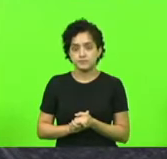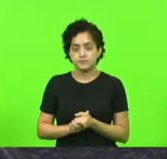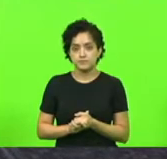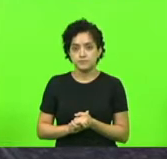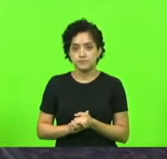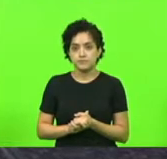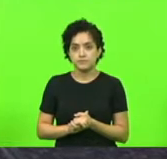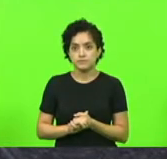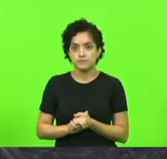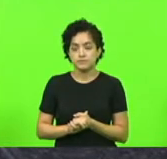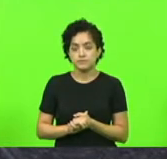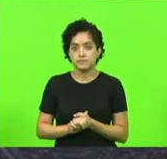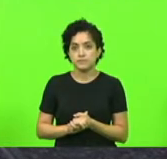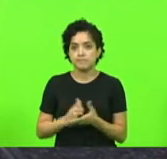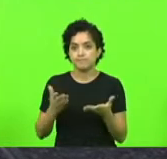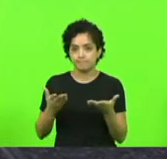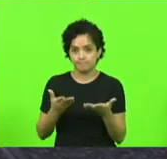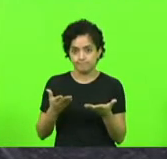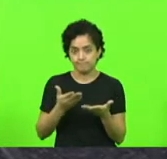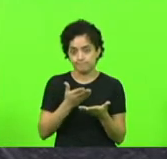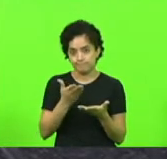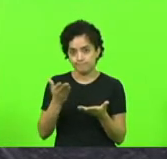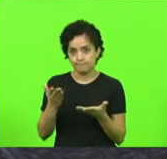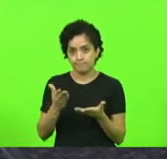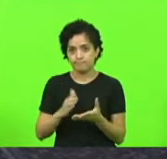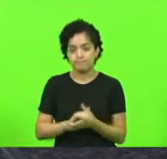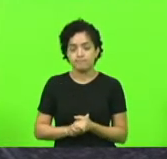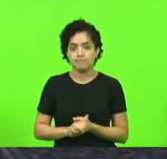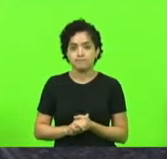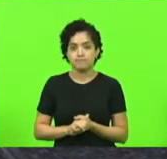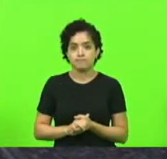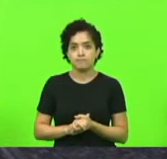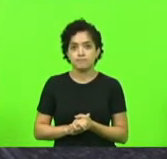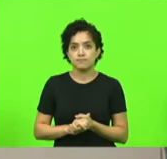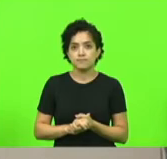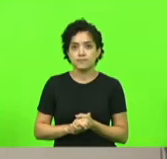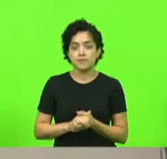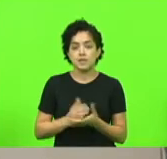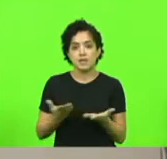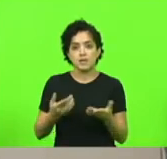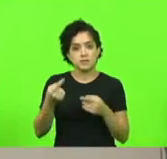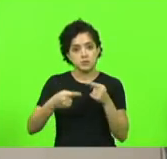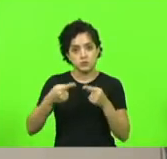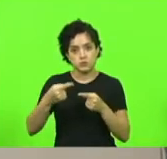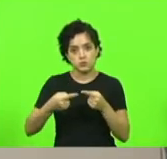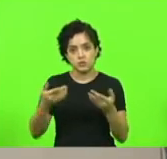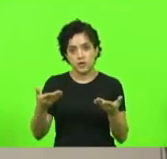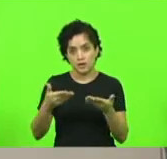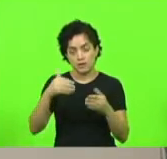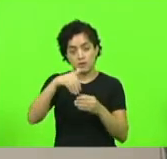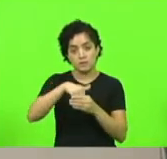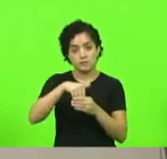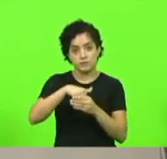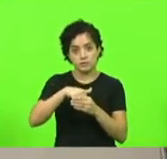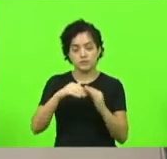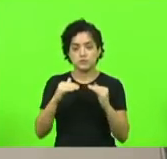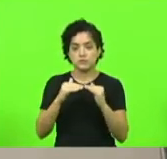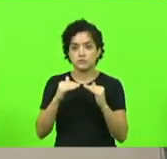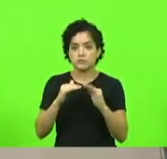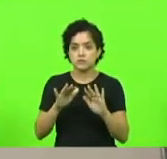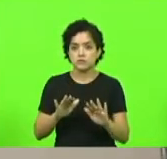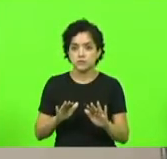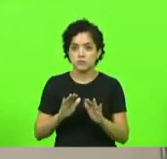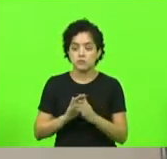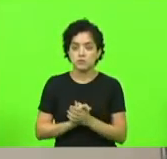Santa Catarina. Era isso, companheiros e companheiras. Não, obrigado. Mais quem queira discutir, em votação, deputados que aprovam, permaneçam